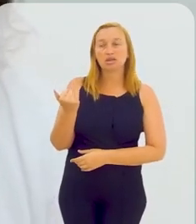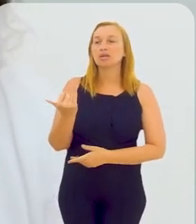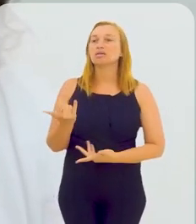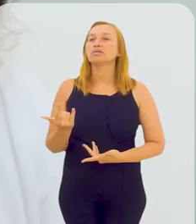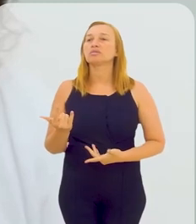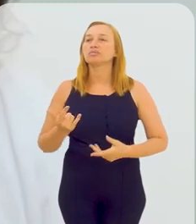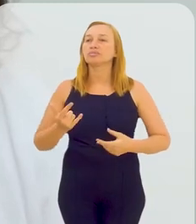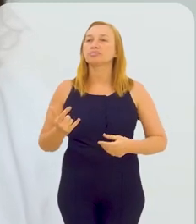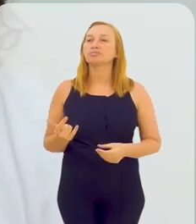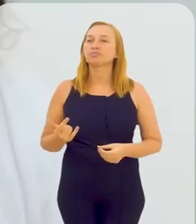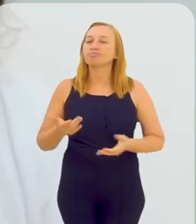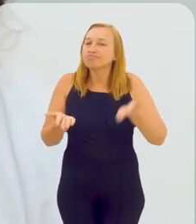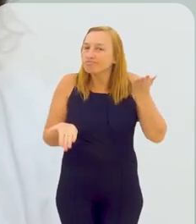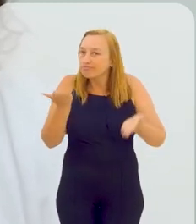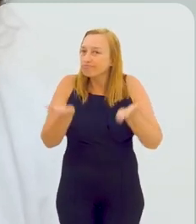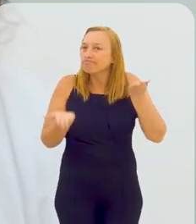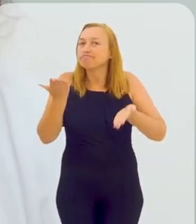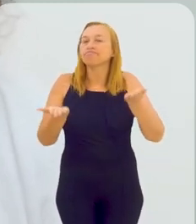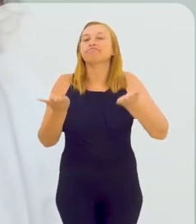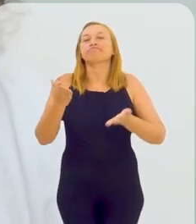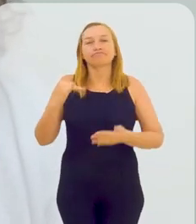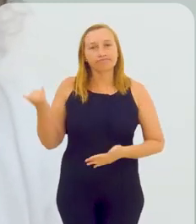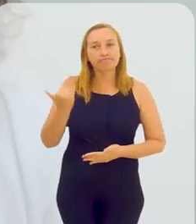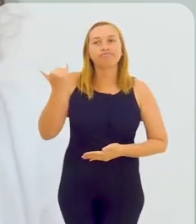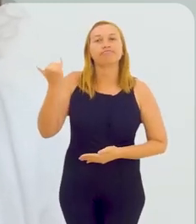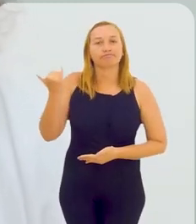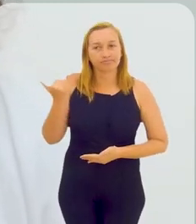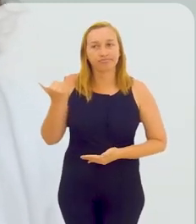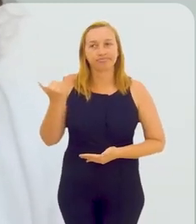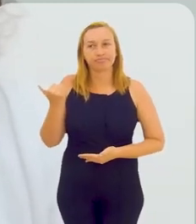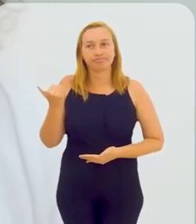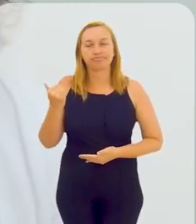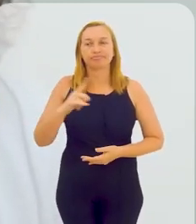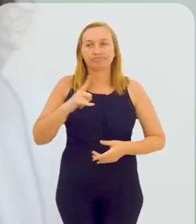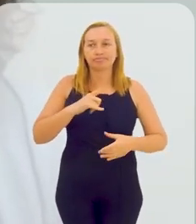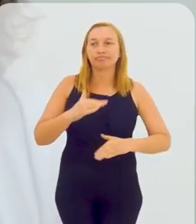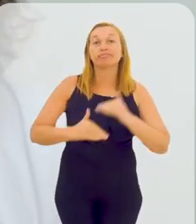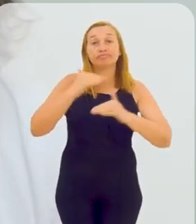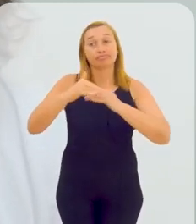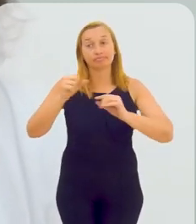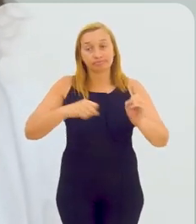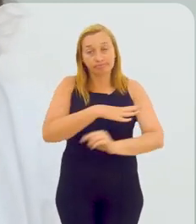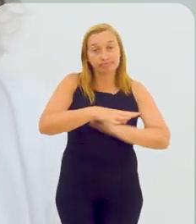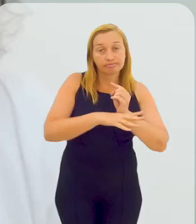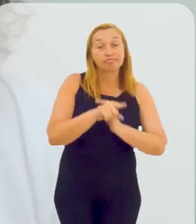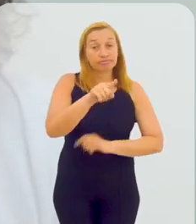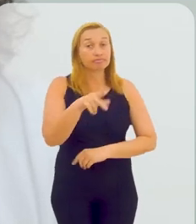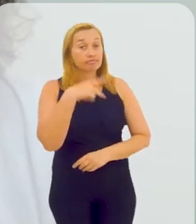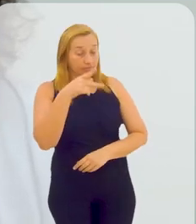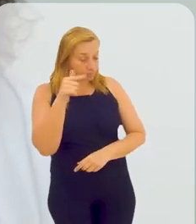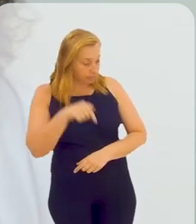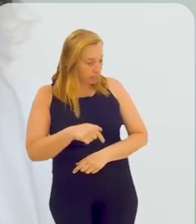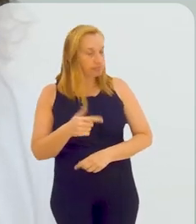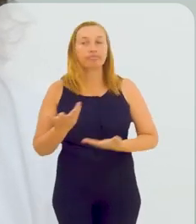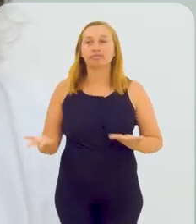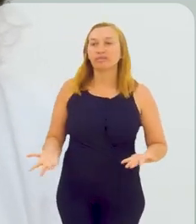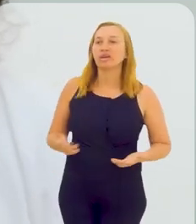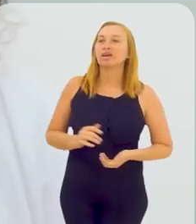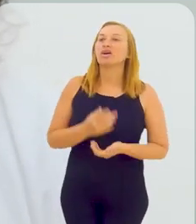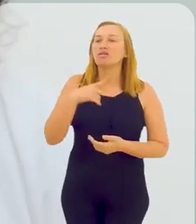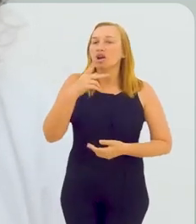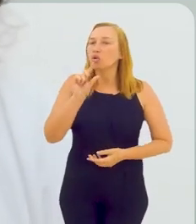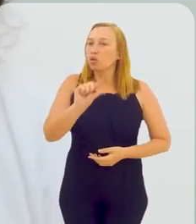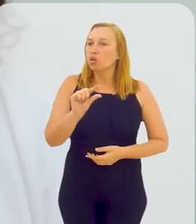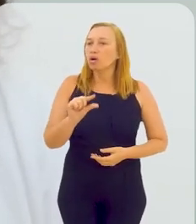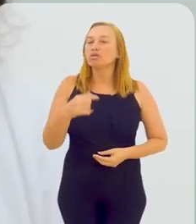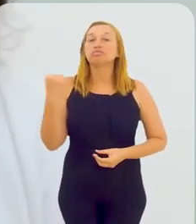para manter estabelecer esse equilíbrio, né, tão necessário, que vai gerar desenvolvimento social, como você mesmo trouxe aqui na nossa conversa.